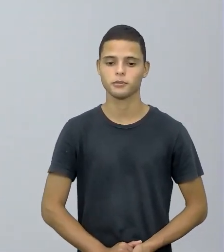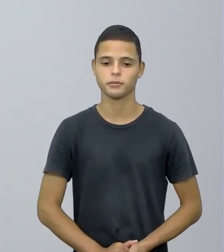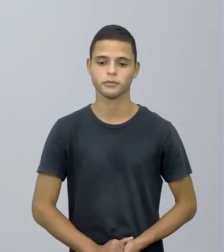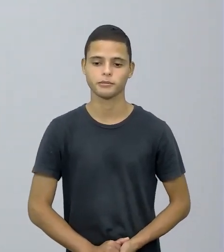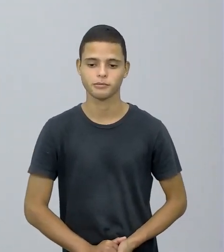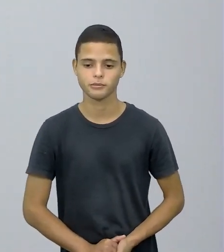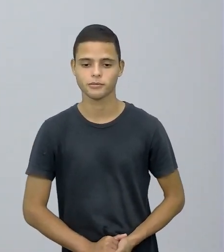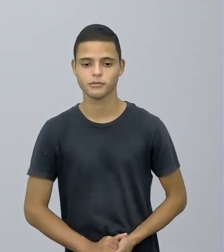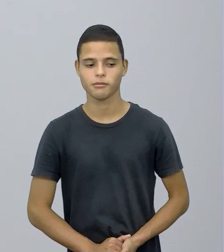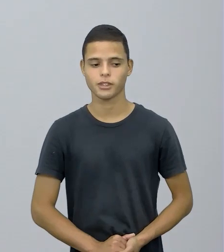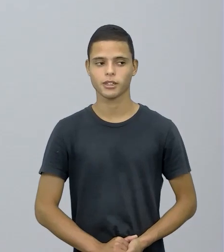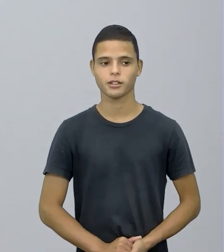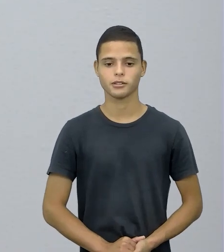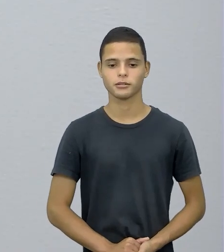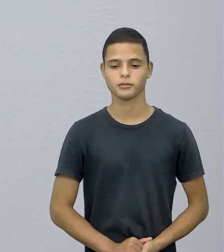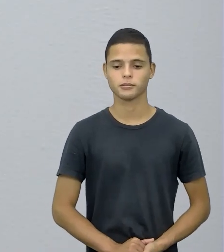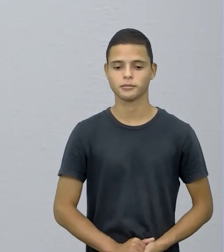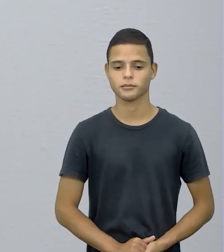Já.